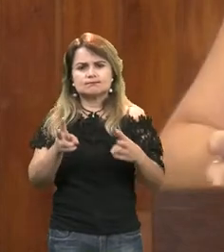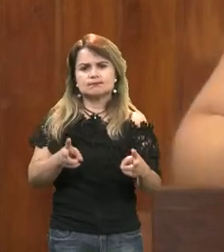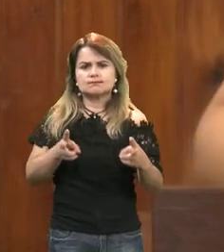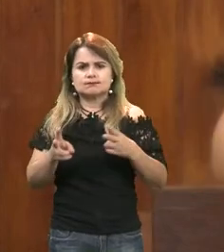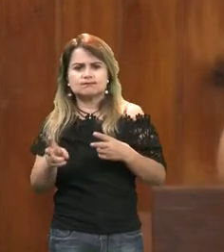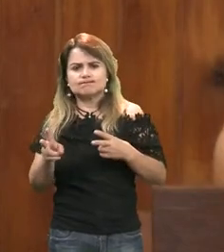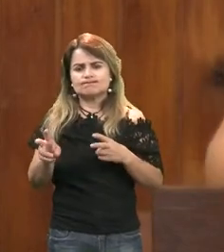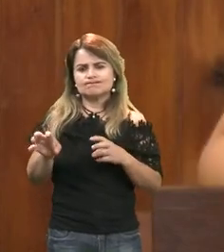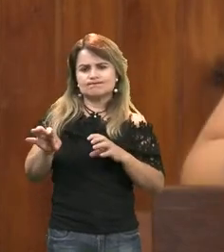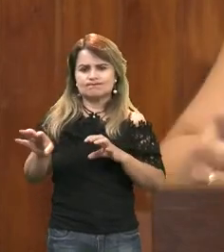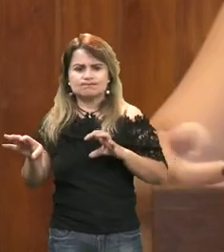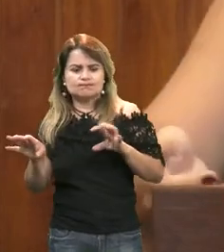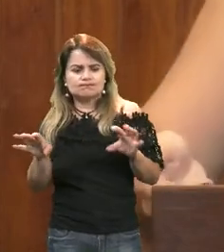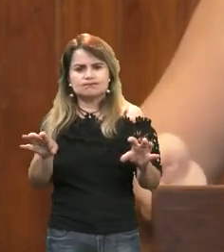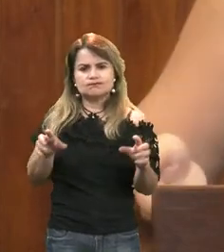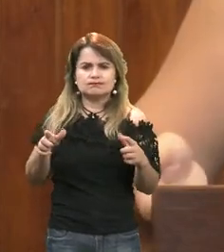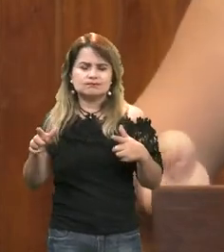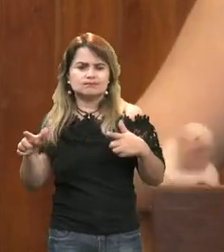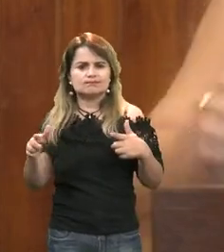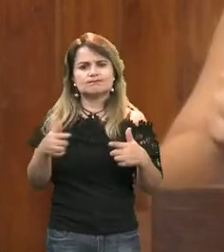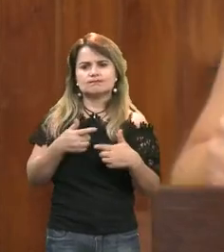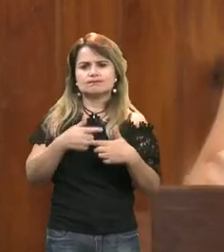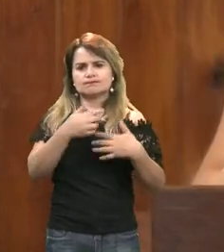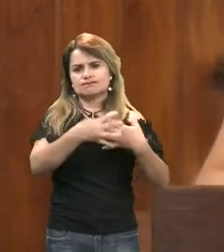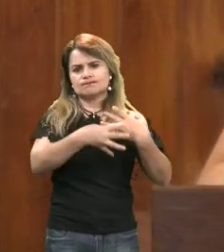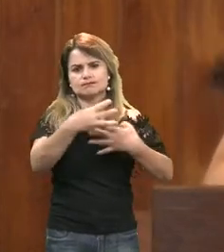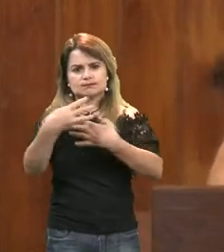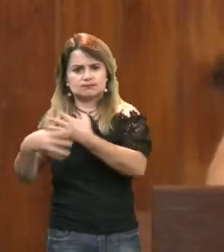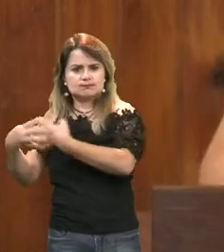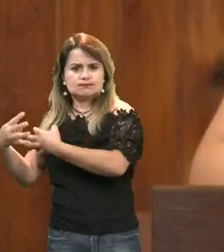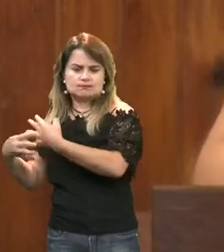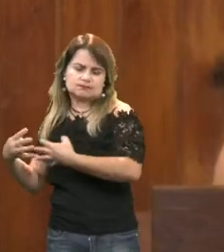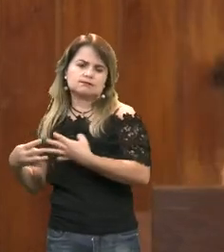um empecilho, a ser um obstáculo.